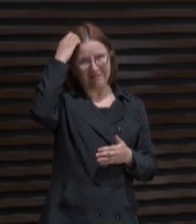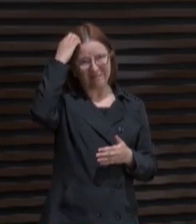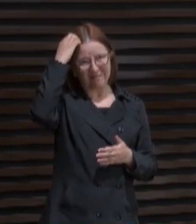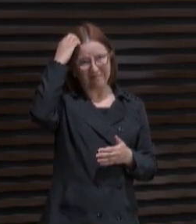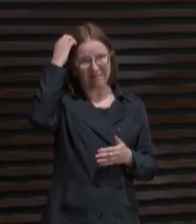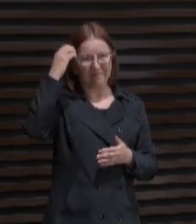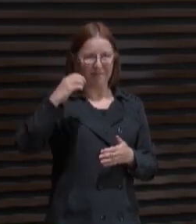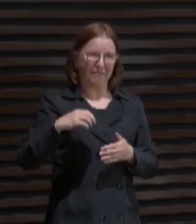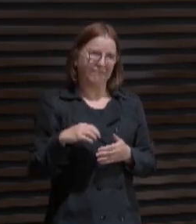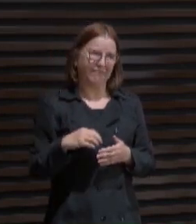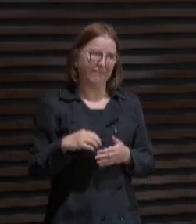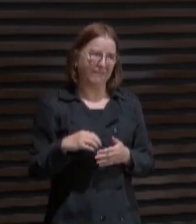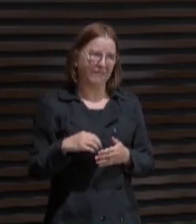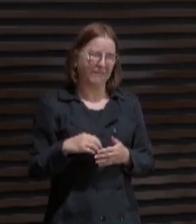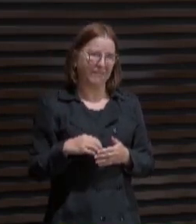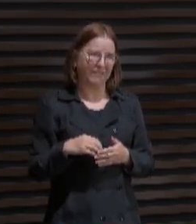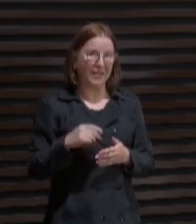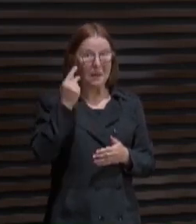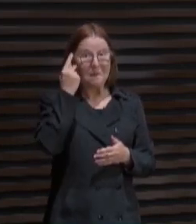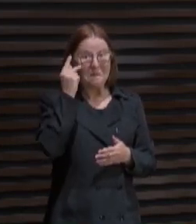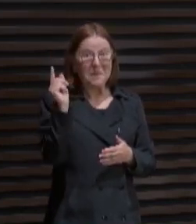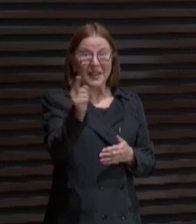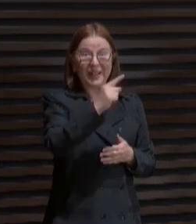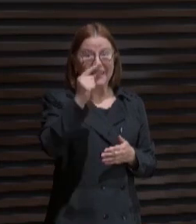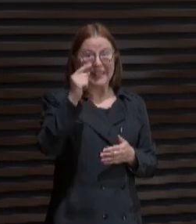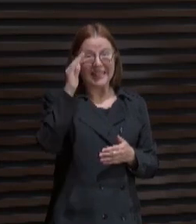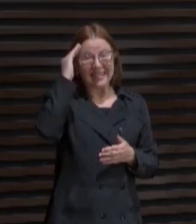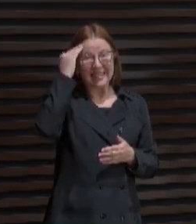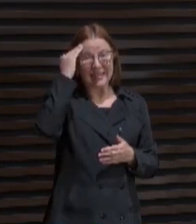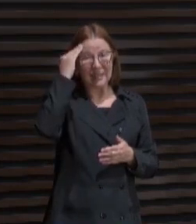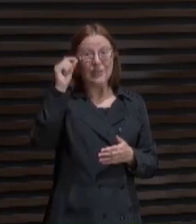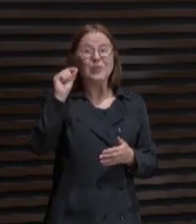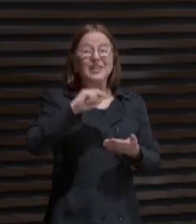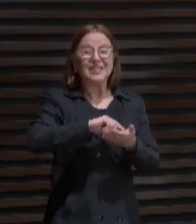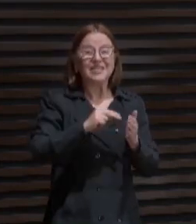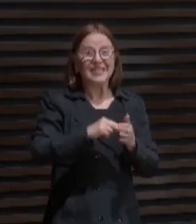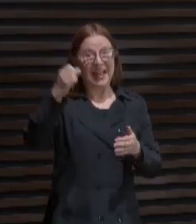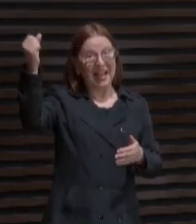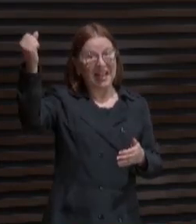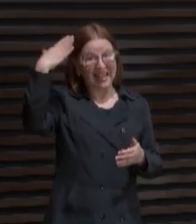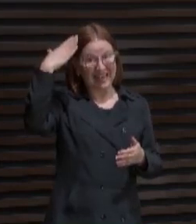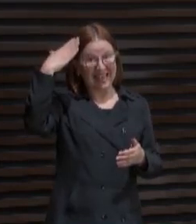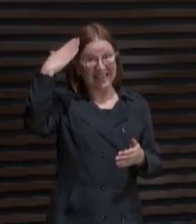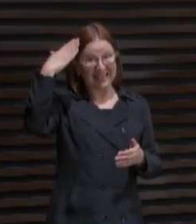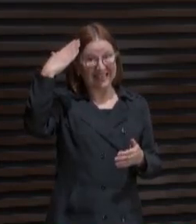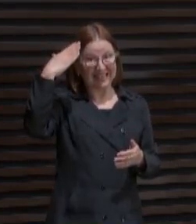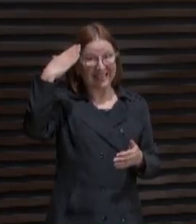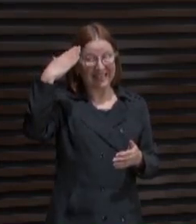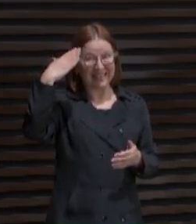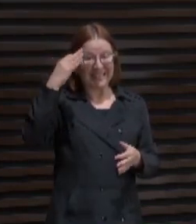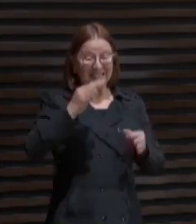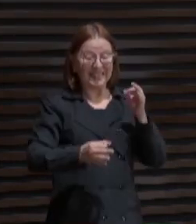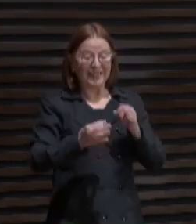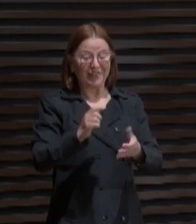entender o que é a graça da justificação na cruz. Deus usa os